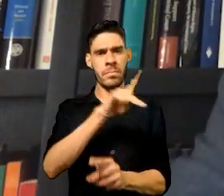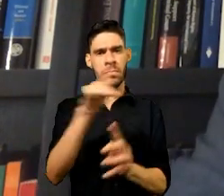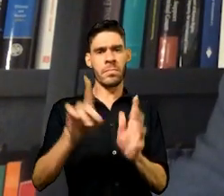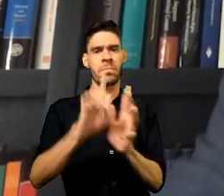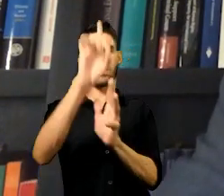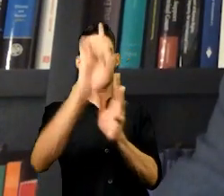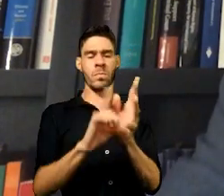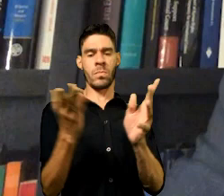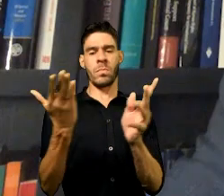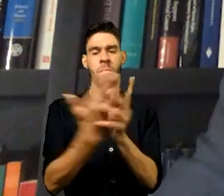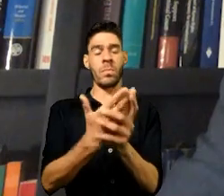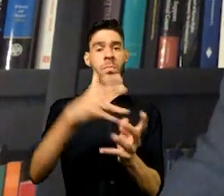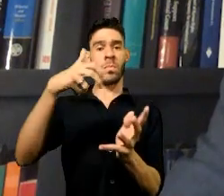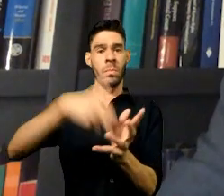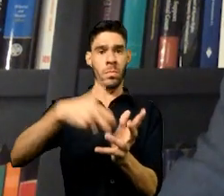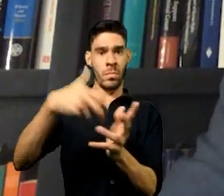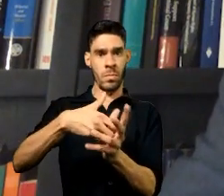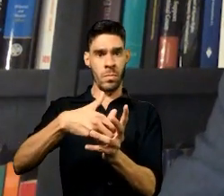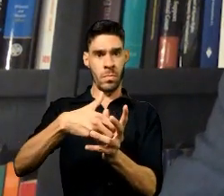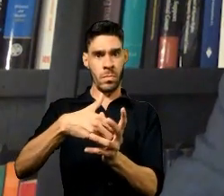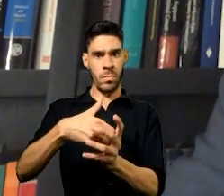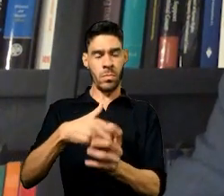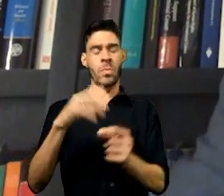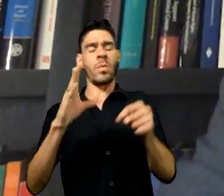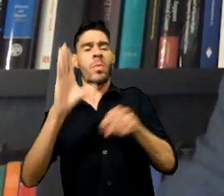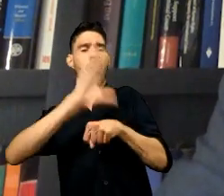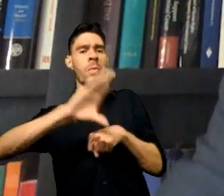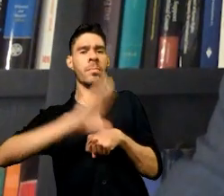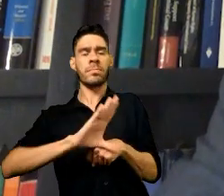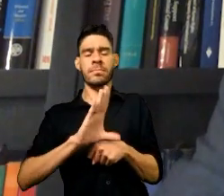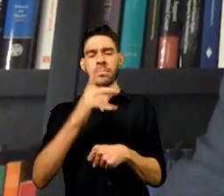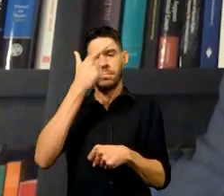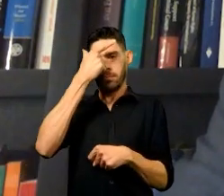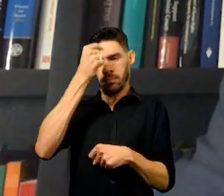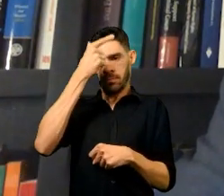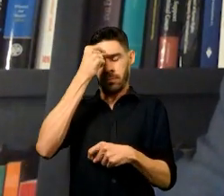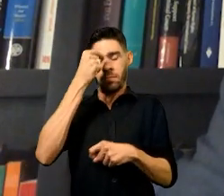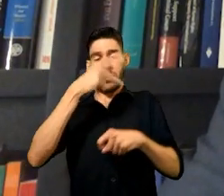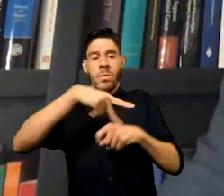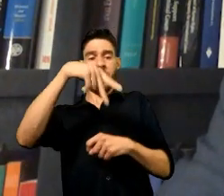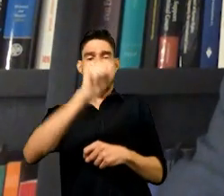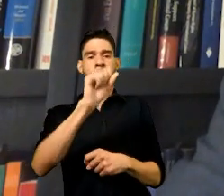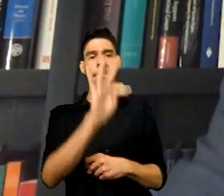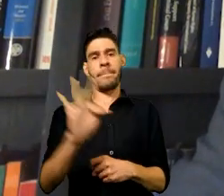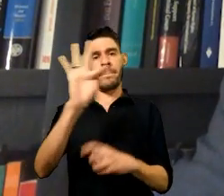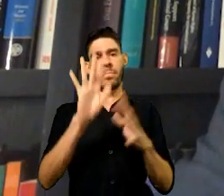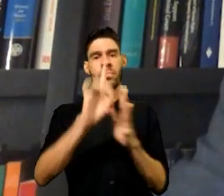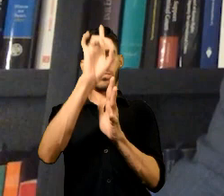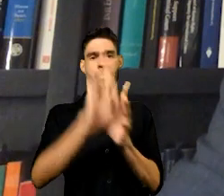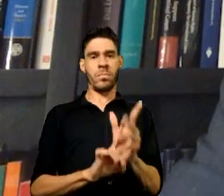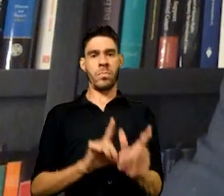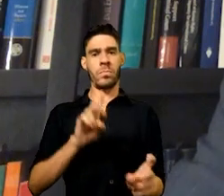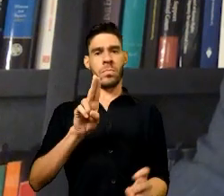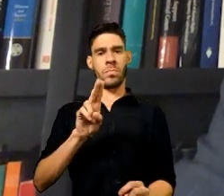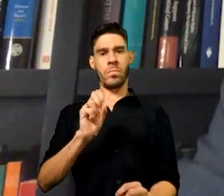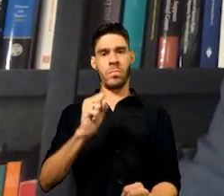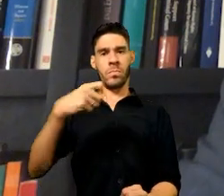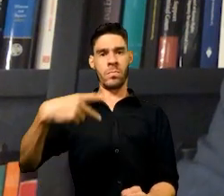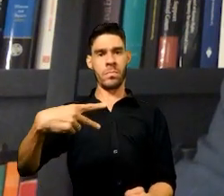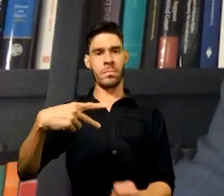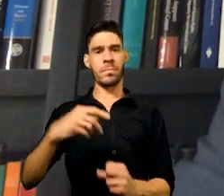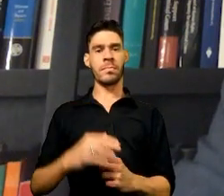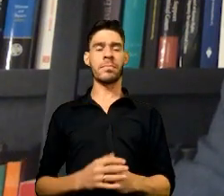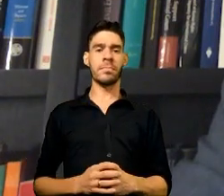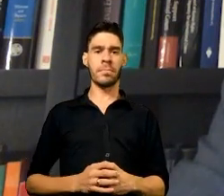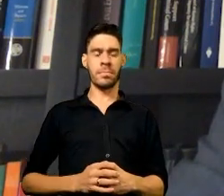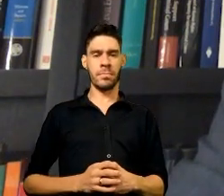professor de Direito Processual Penal nos cursos de graduação e pós-graduação na Faculdade de Direito da Universidade